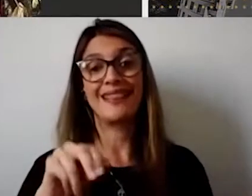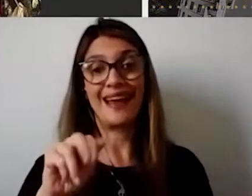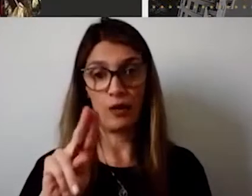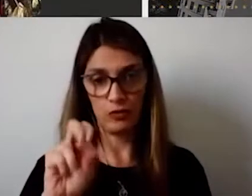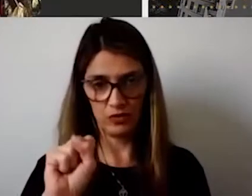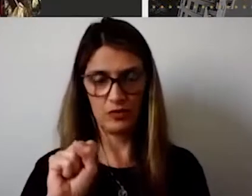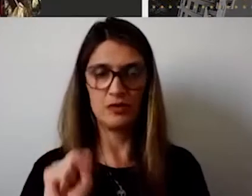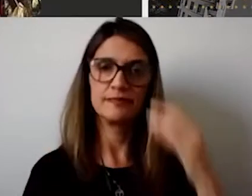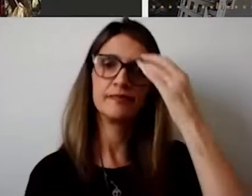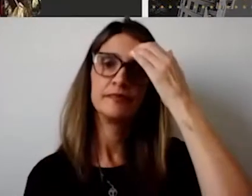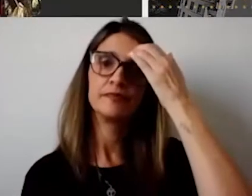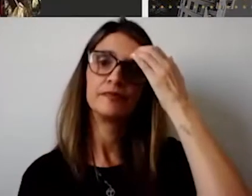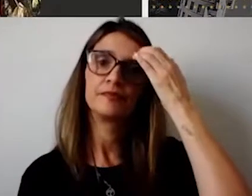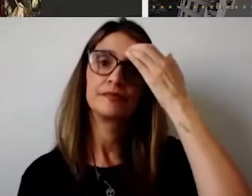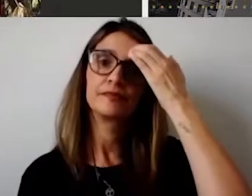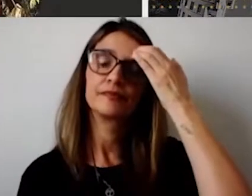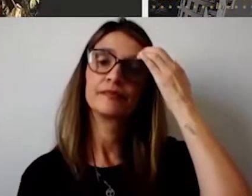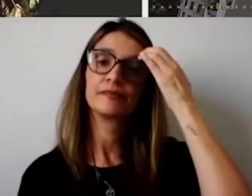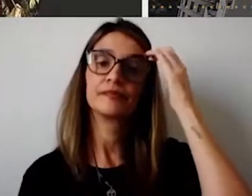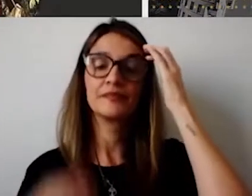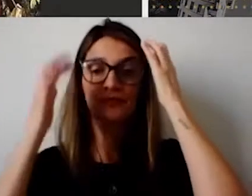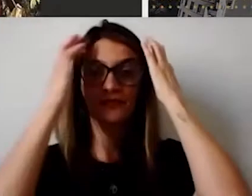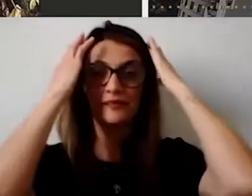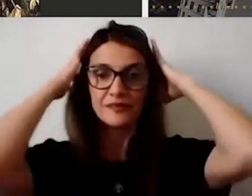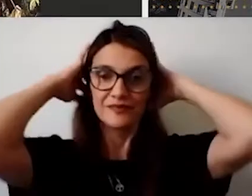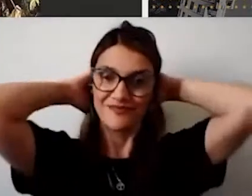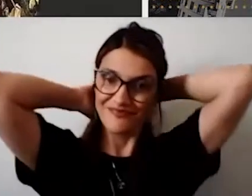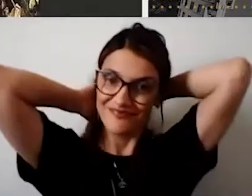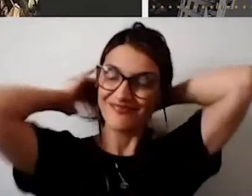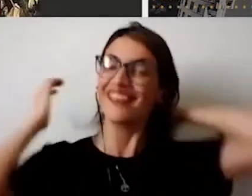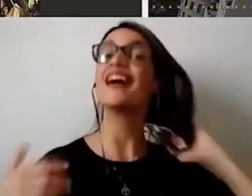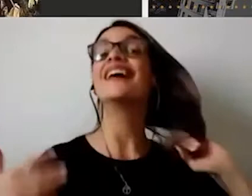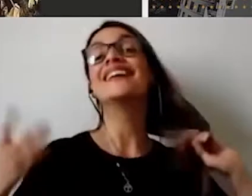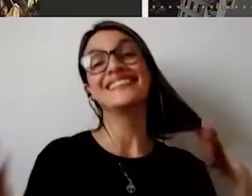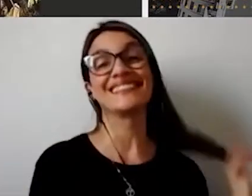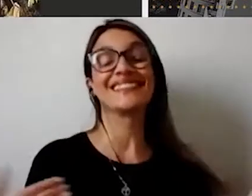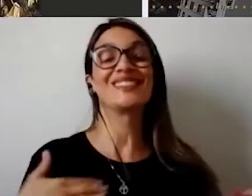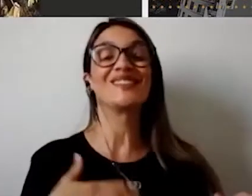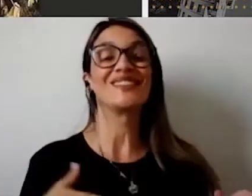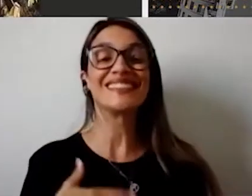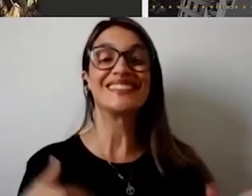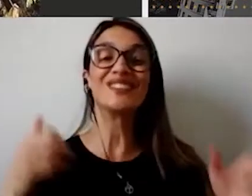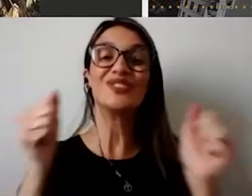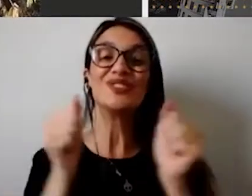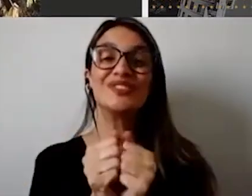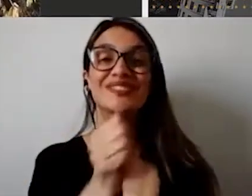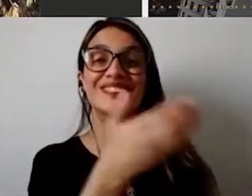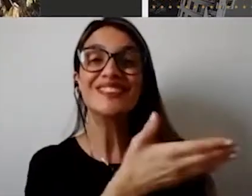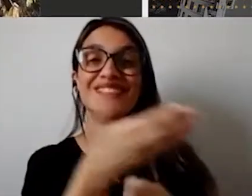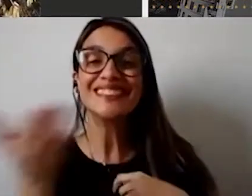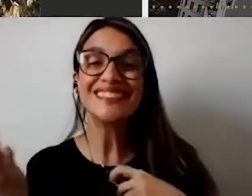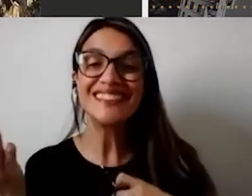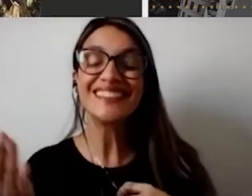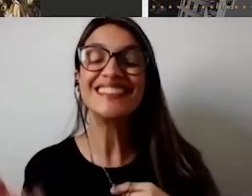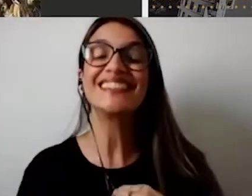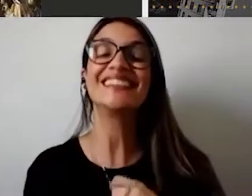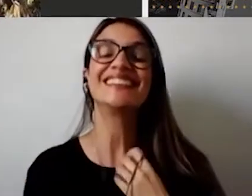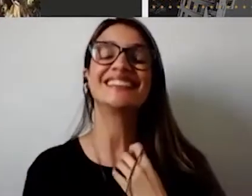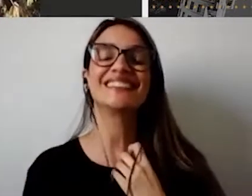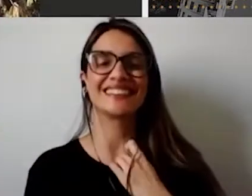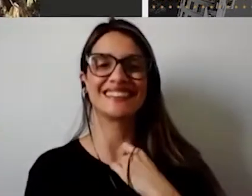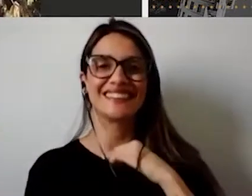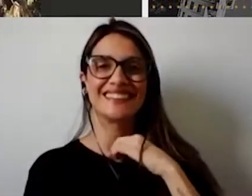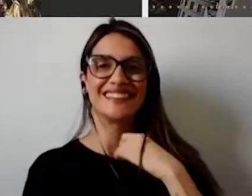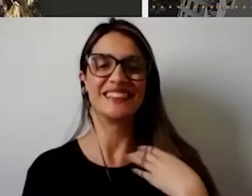Então, Matheus, bom, primeiro, um prazer estar com você e todo esse time super show aí que já foi